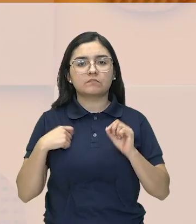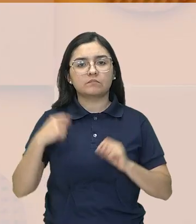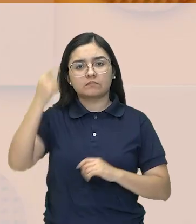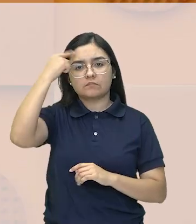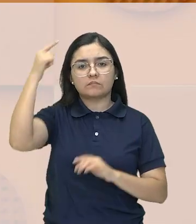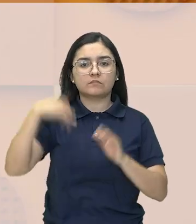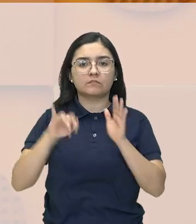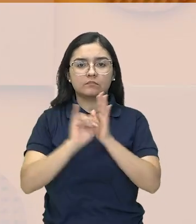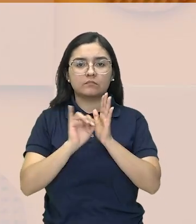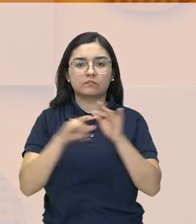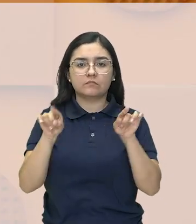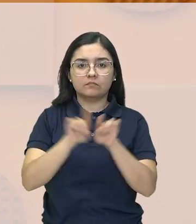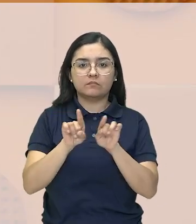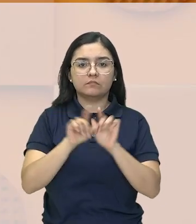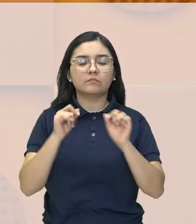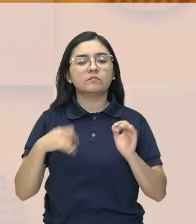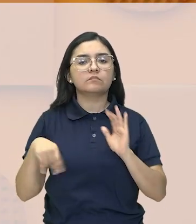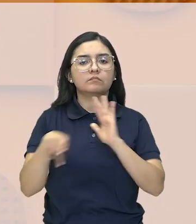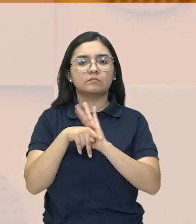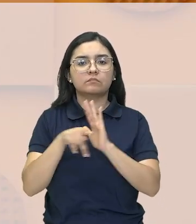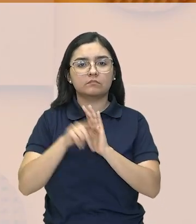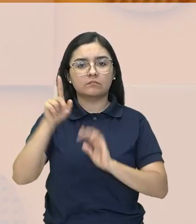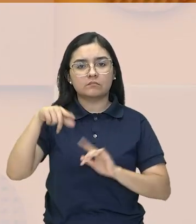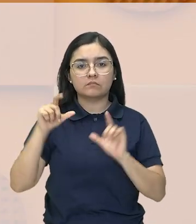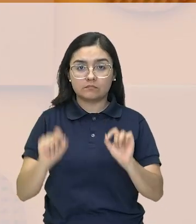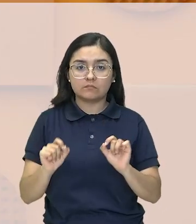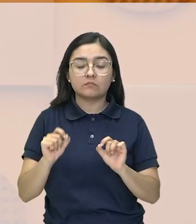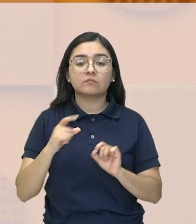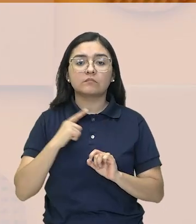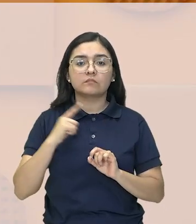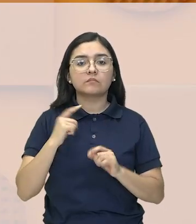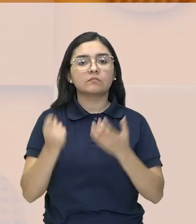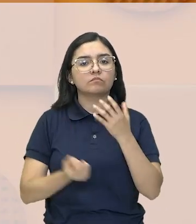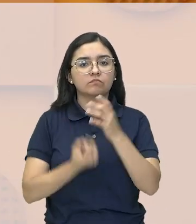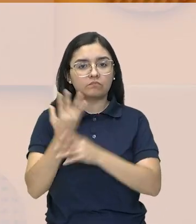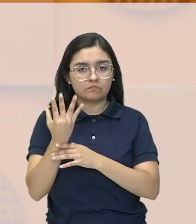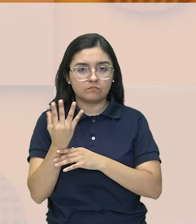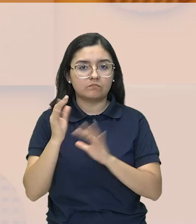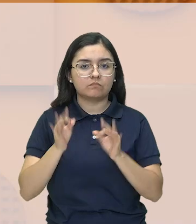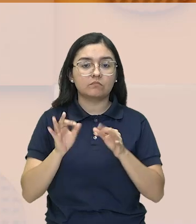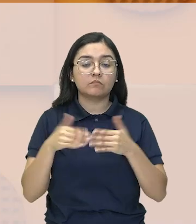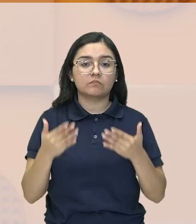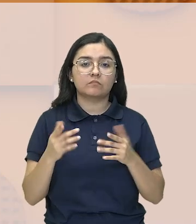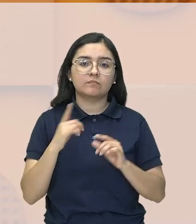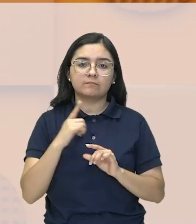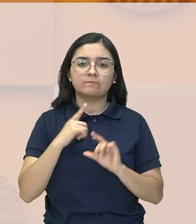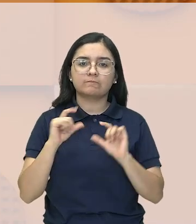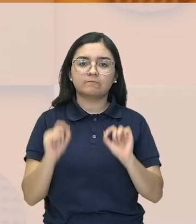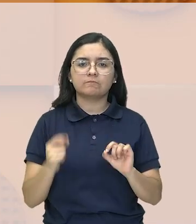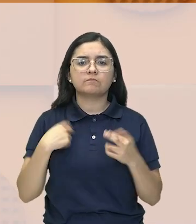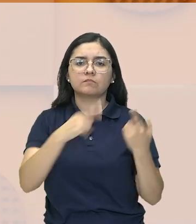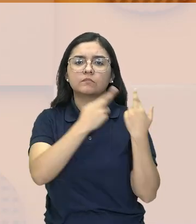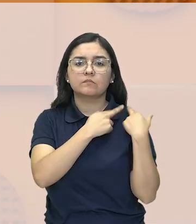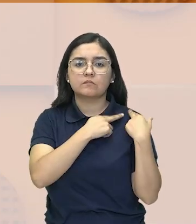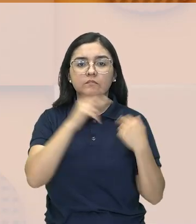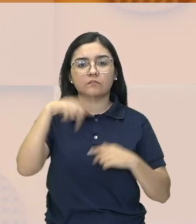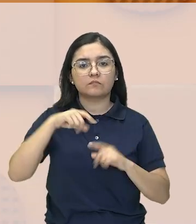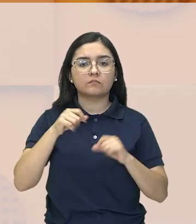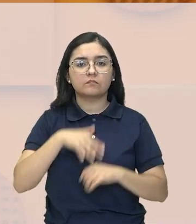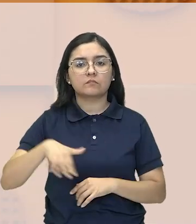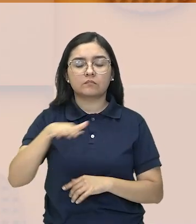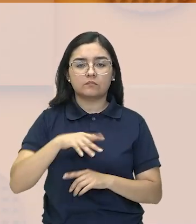que vai acabar sendo construída, né? E aí quem são os responsáveis por isso? Em geral, a administração daquele país,